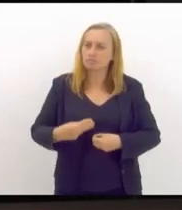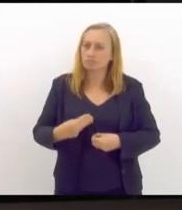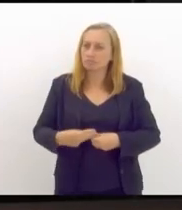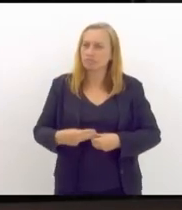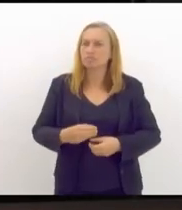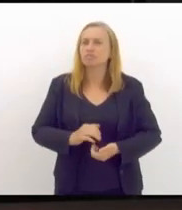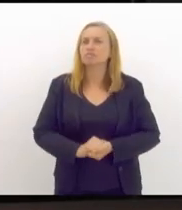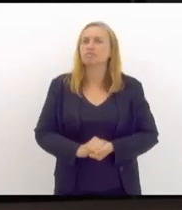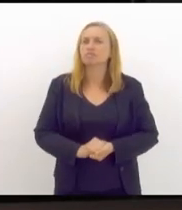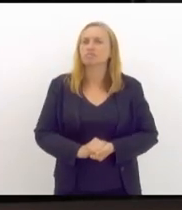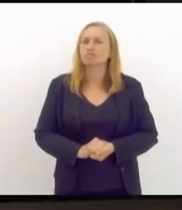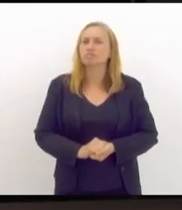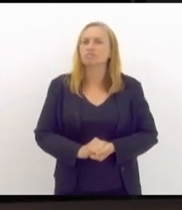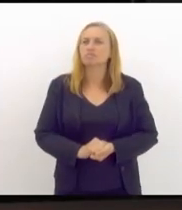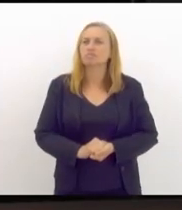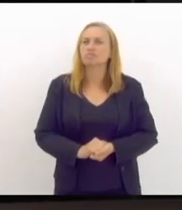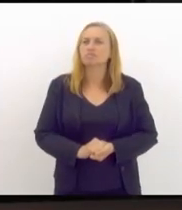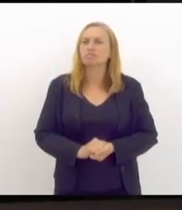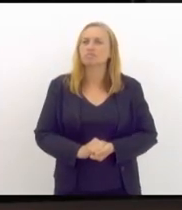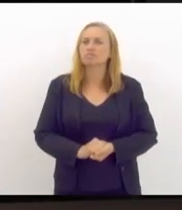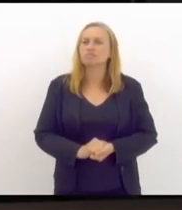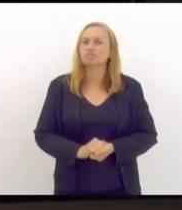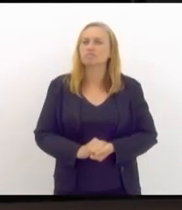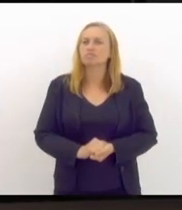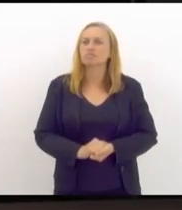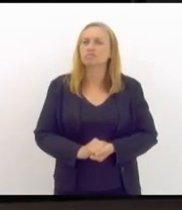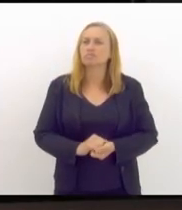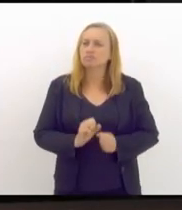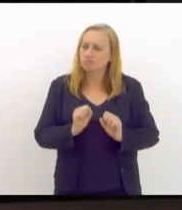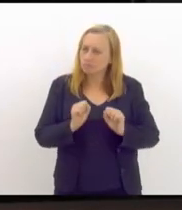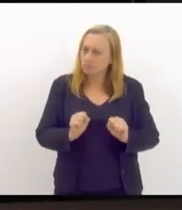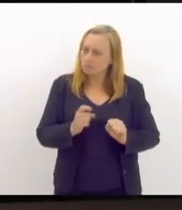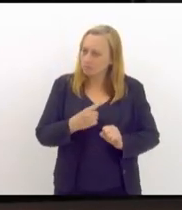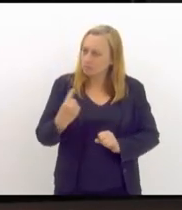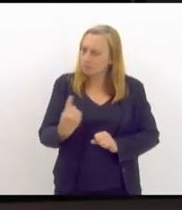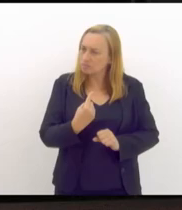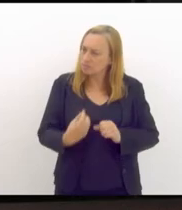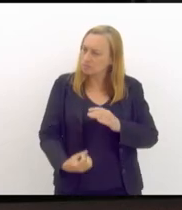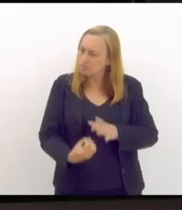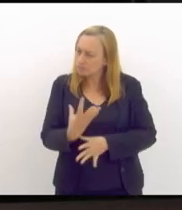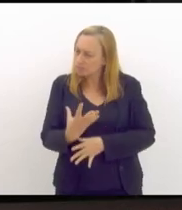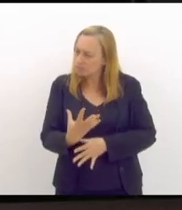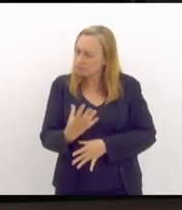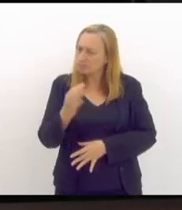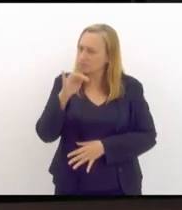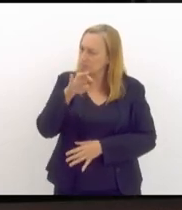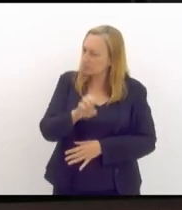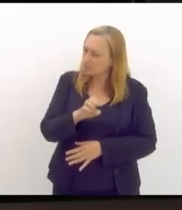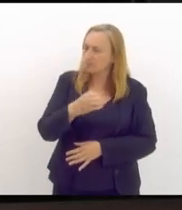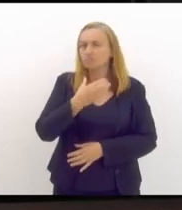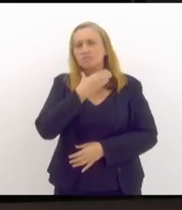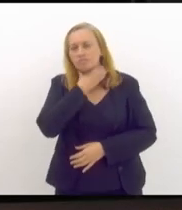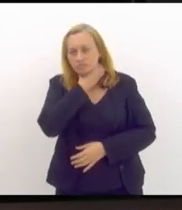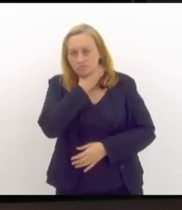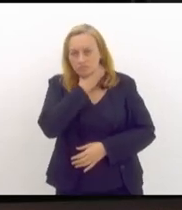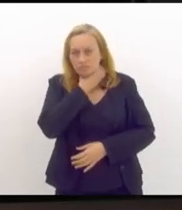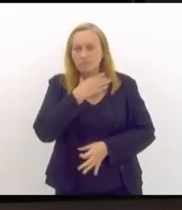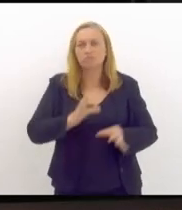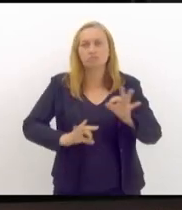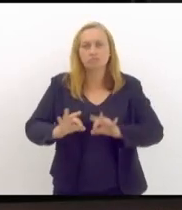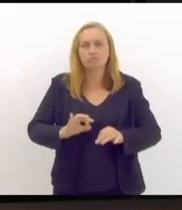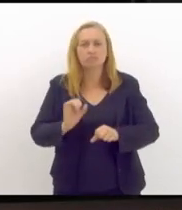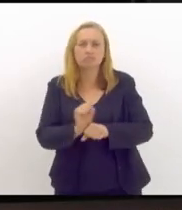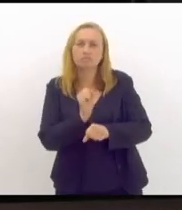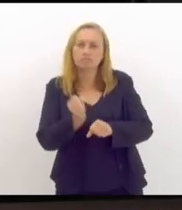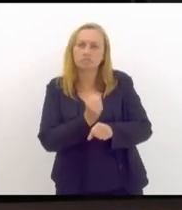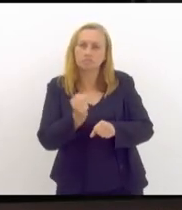para que venhamos construir um gabinete de crise um plano de obras públicas